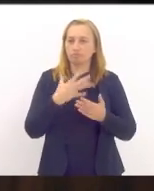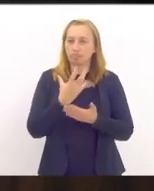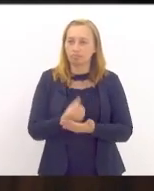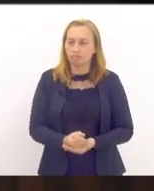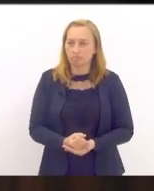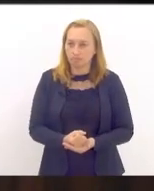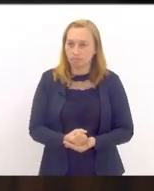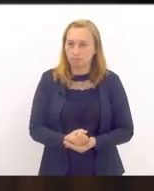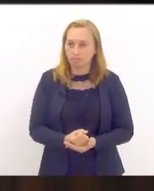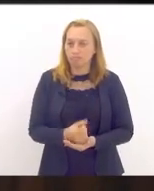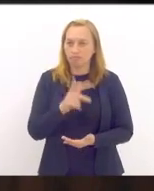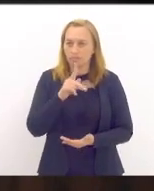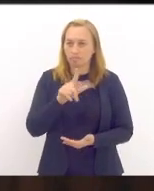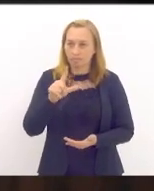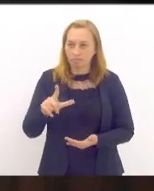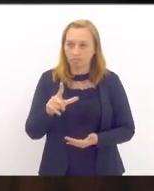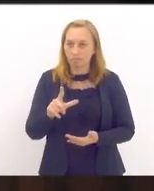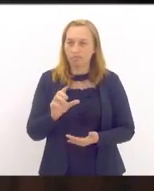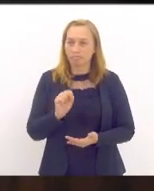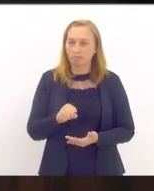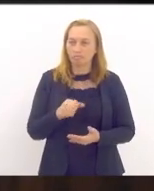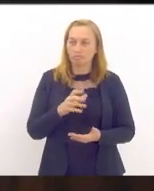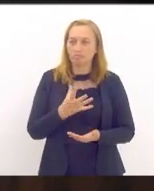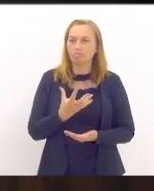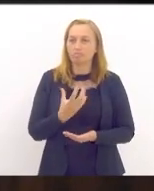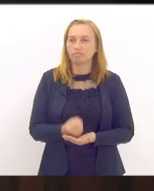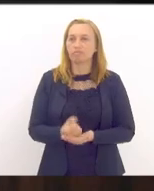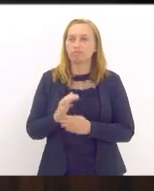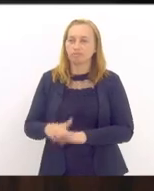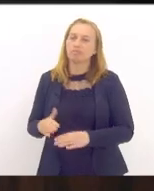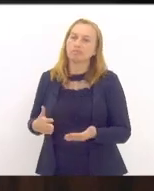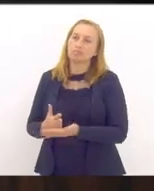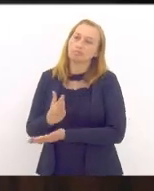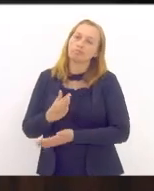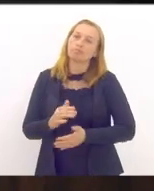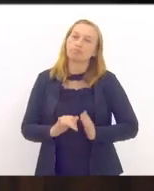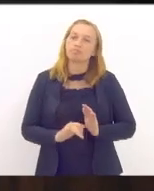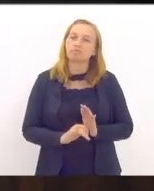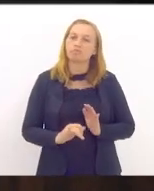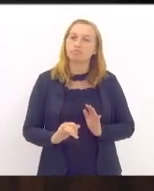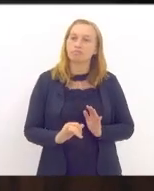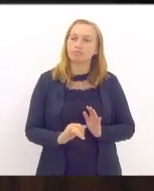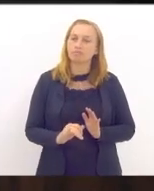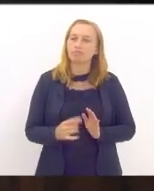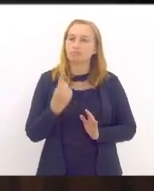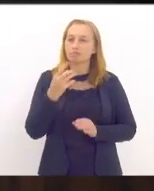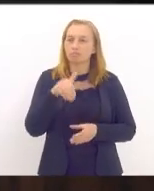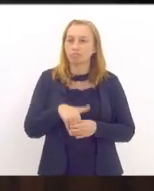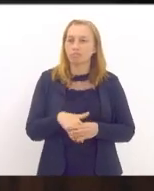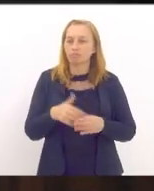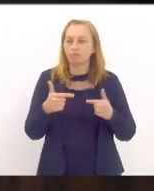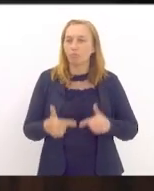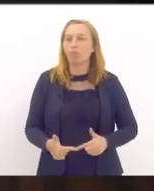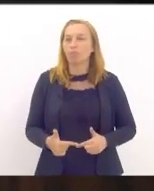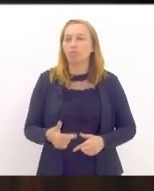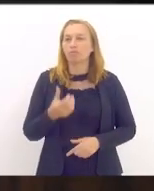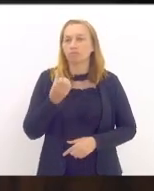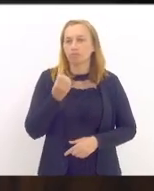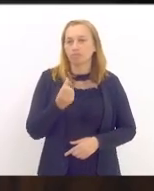todos os PRS comparecer favorável senhores que a própria Vanessa Cristão aprovado vai promulgação com voto